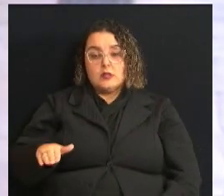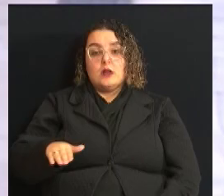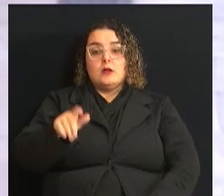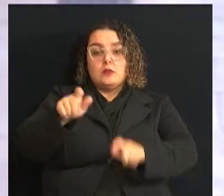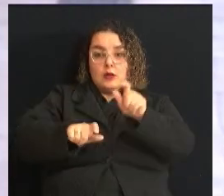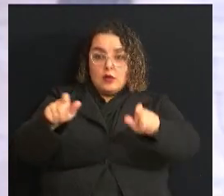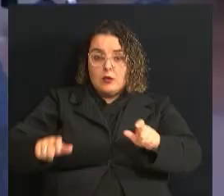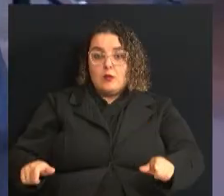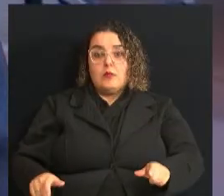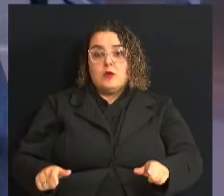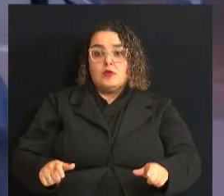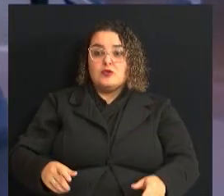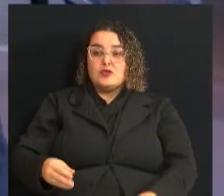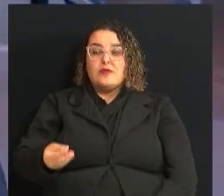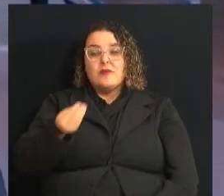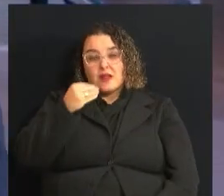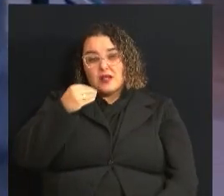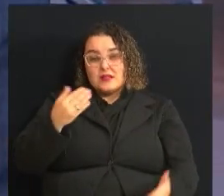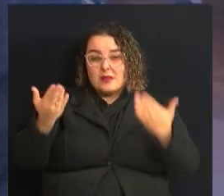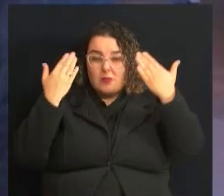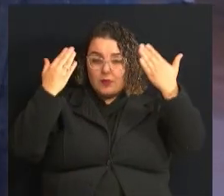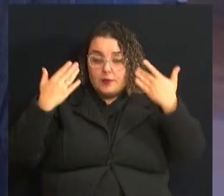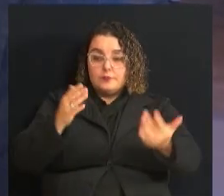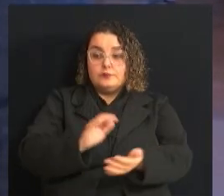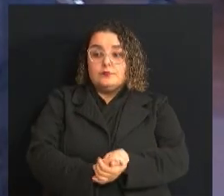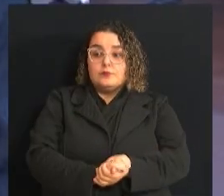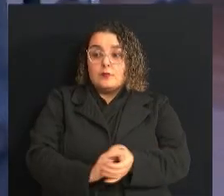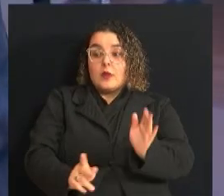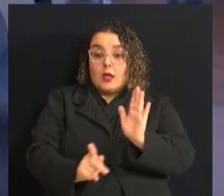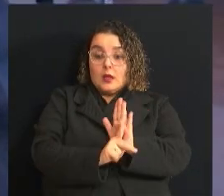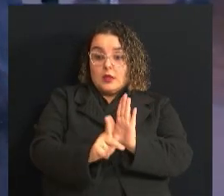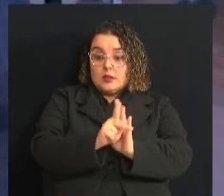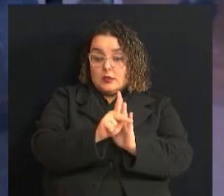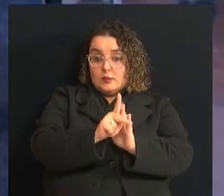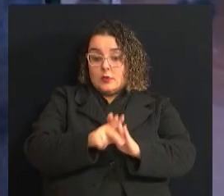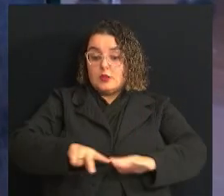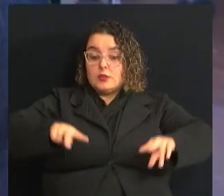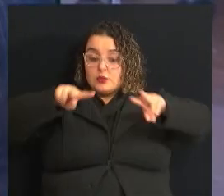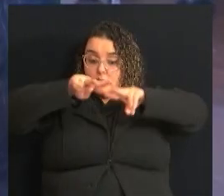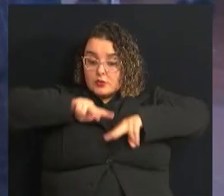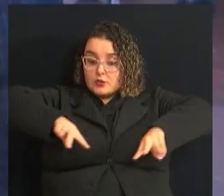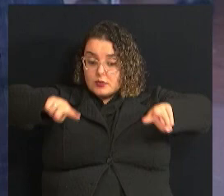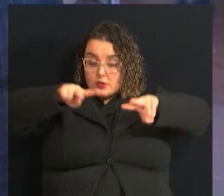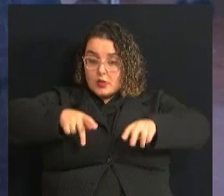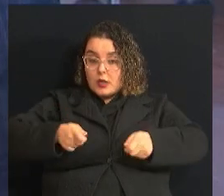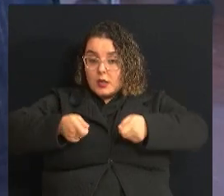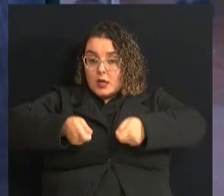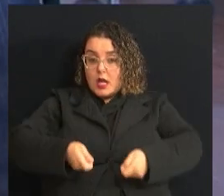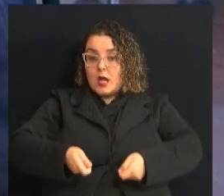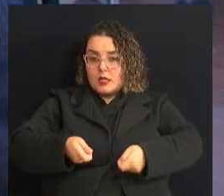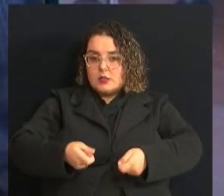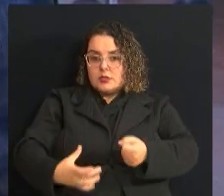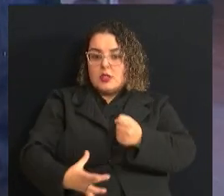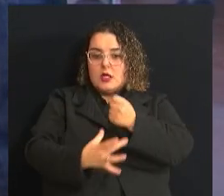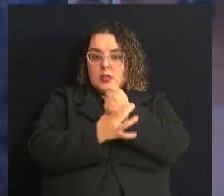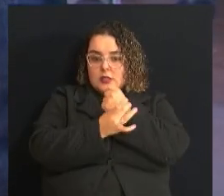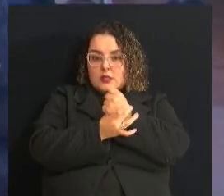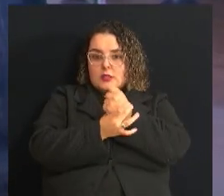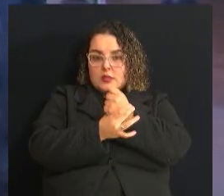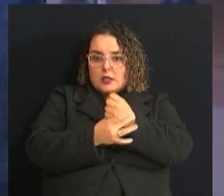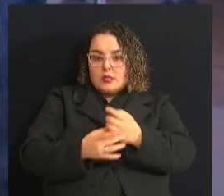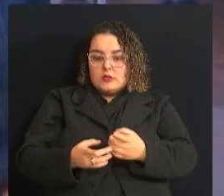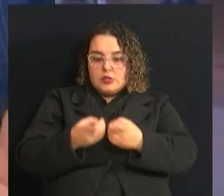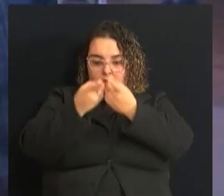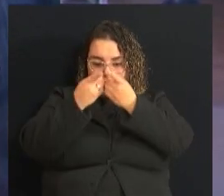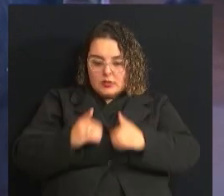fragilidade psicológica. Esse projeto ele visa garantir a segurança e a integridade das nossas crianças e adolescentes que